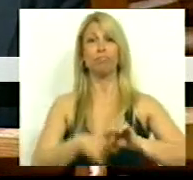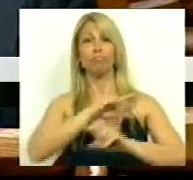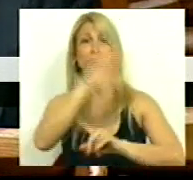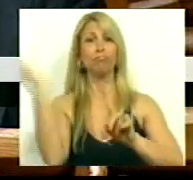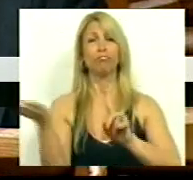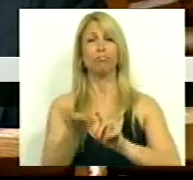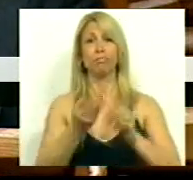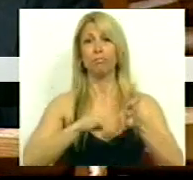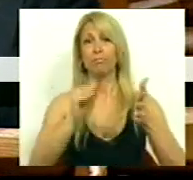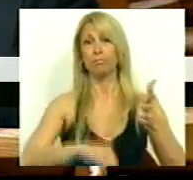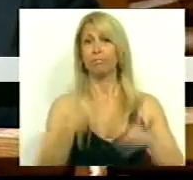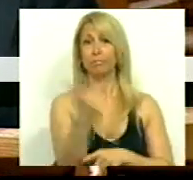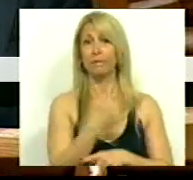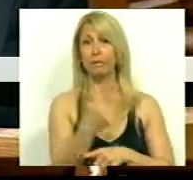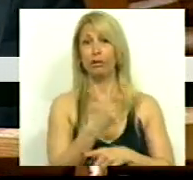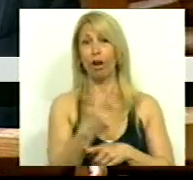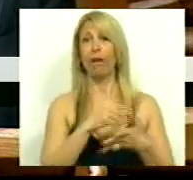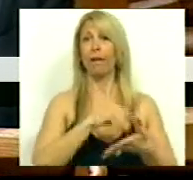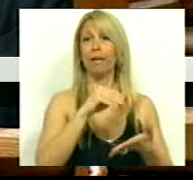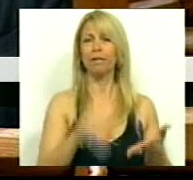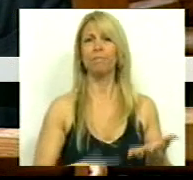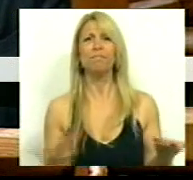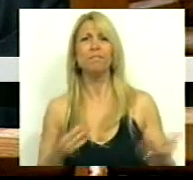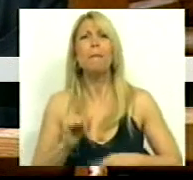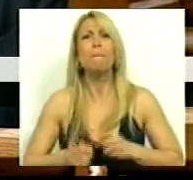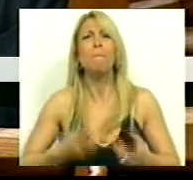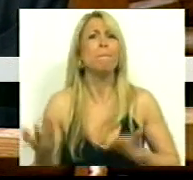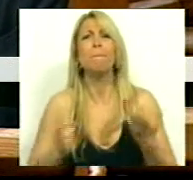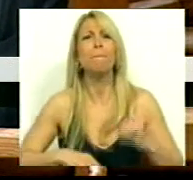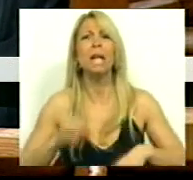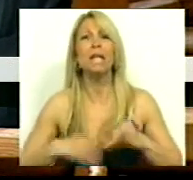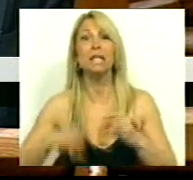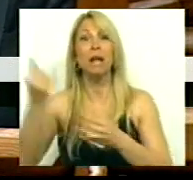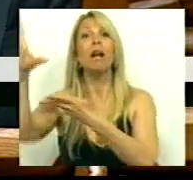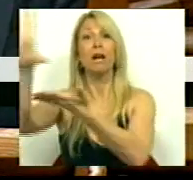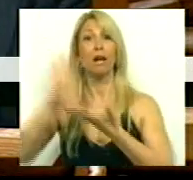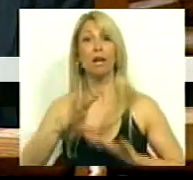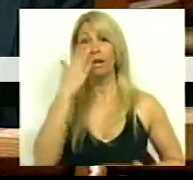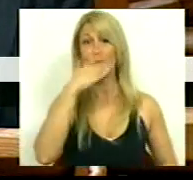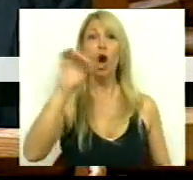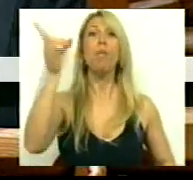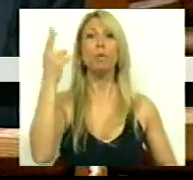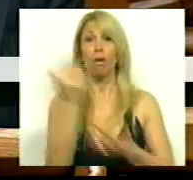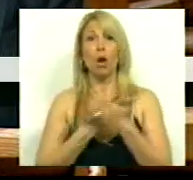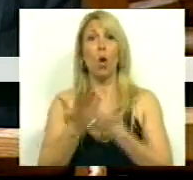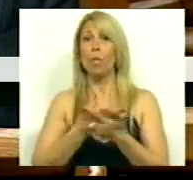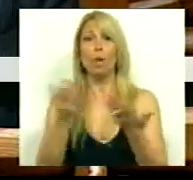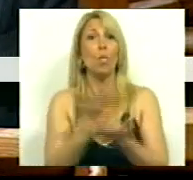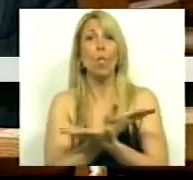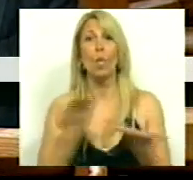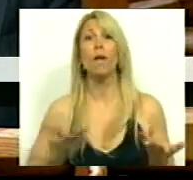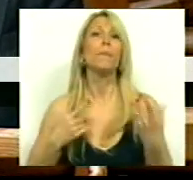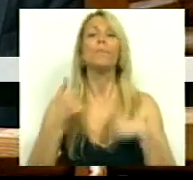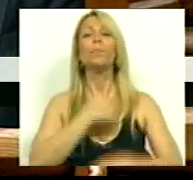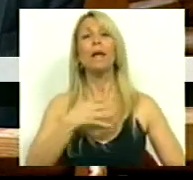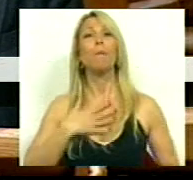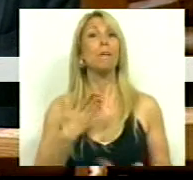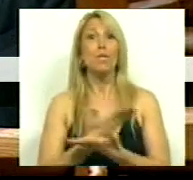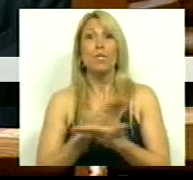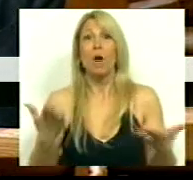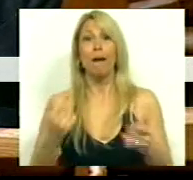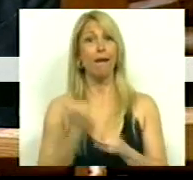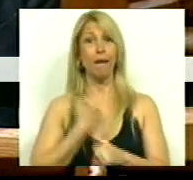no Pacto de Agressão assinado com a Troika. Para que serve esse financiamento se não tivermos economia, nem empresas, nem